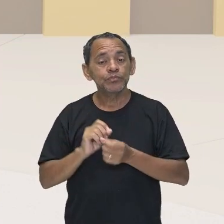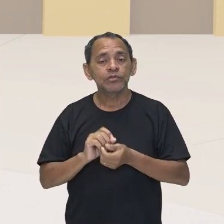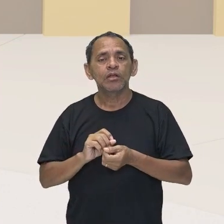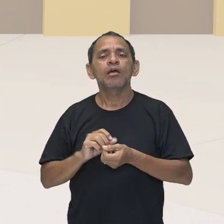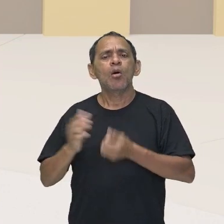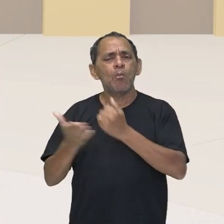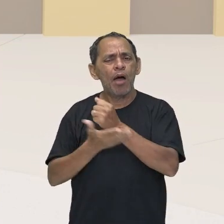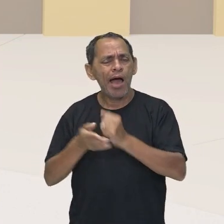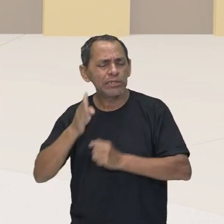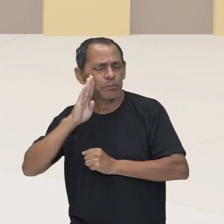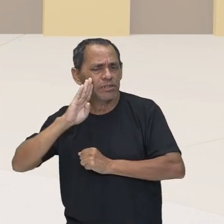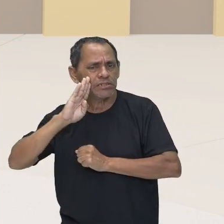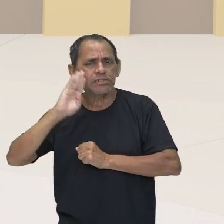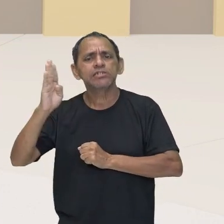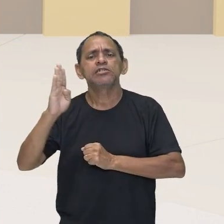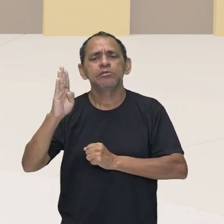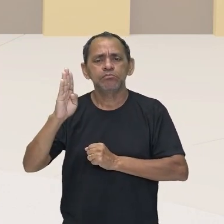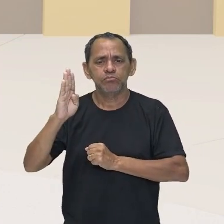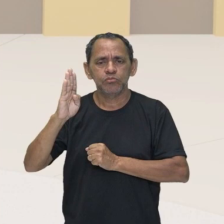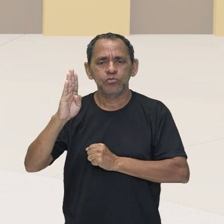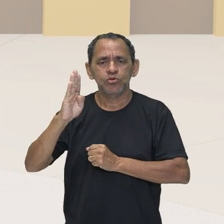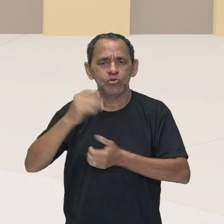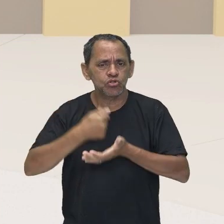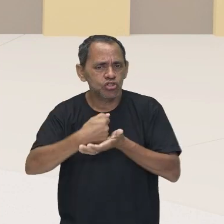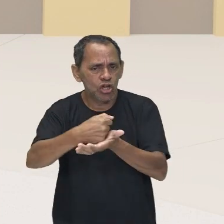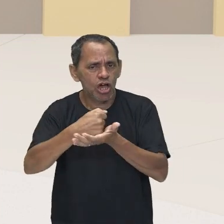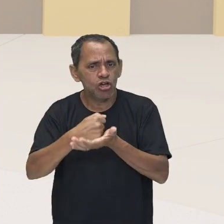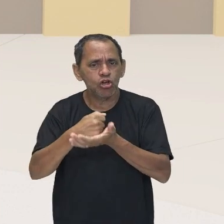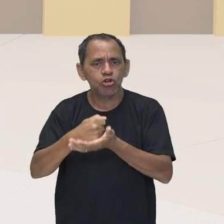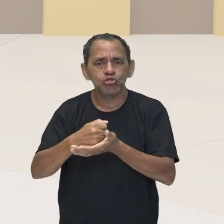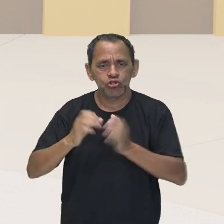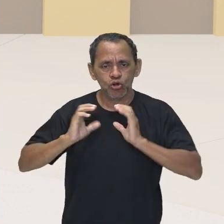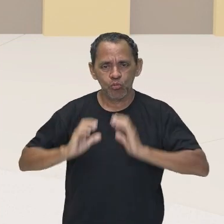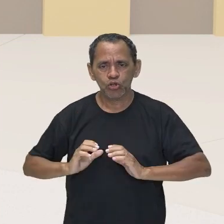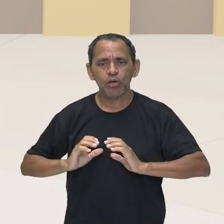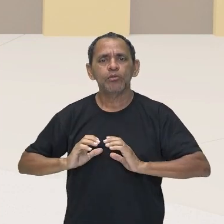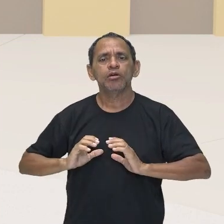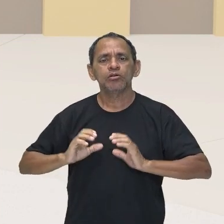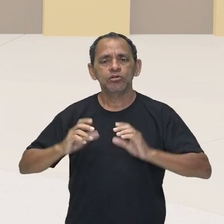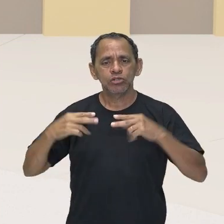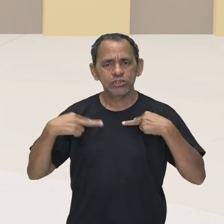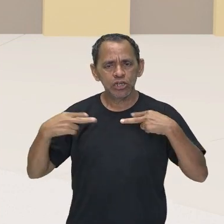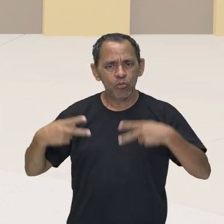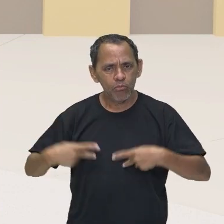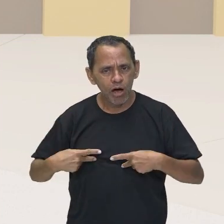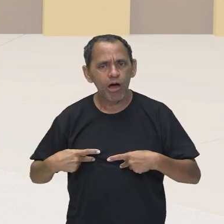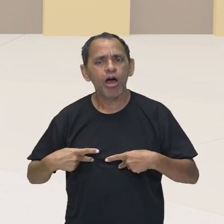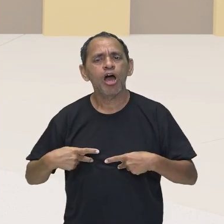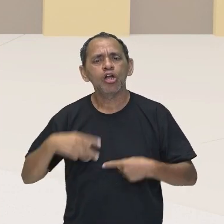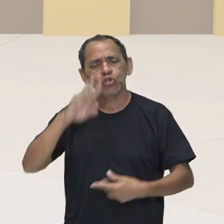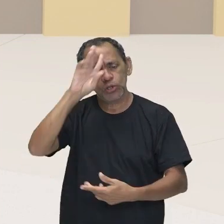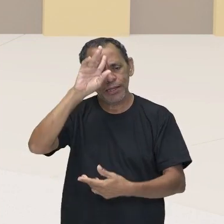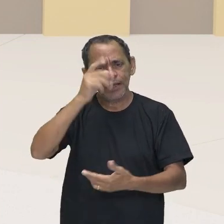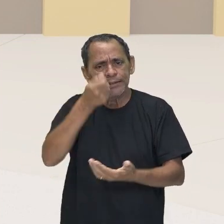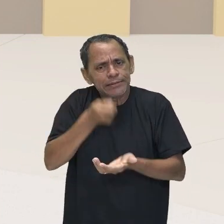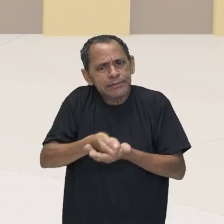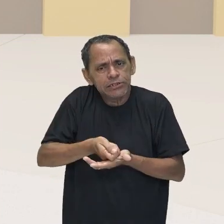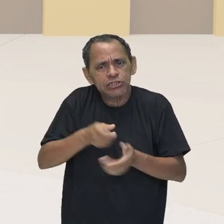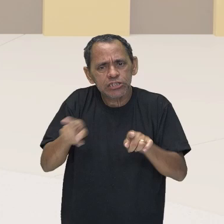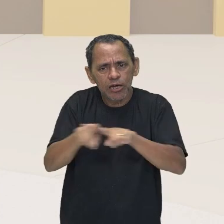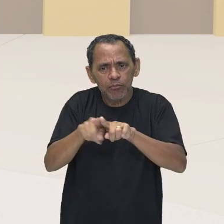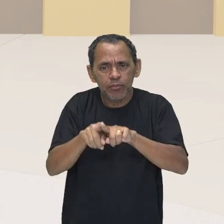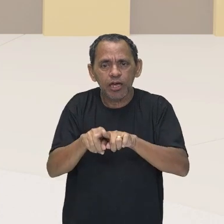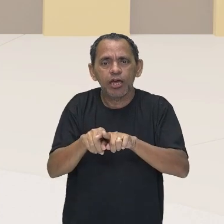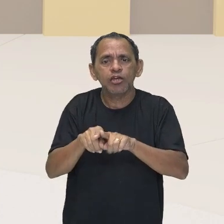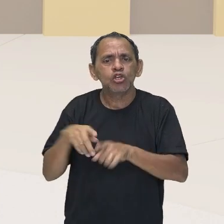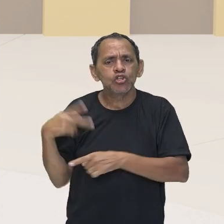que norteiam o comportamento humano e a tomada de decisões. Então, dependendo dos meus valores,